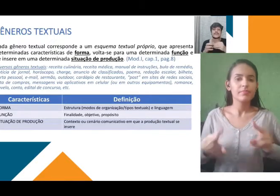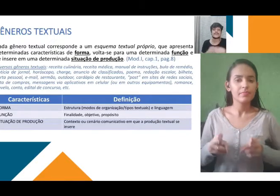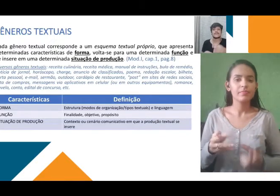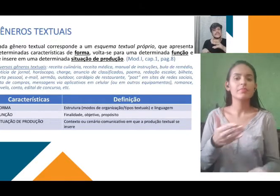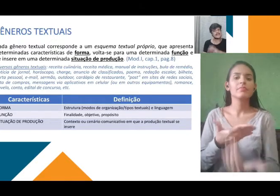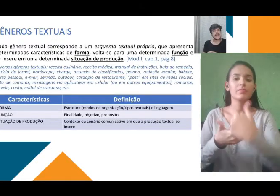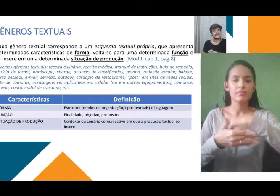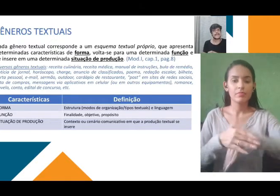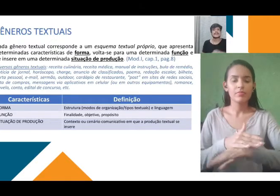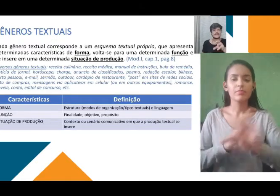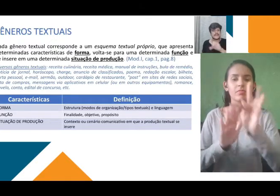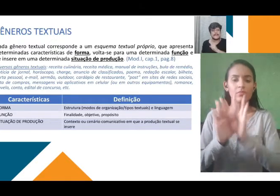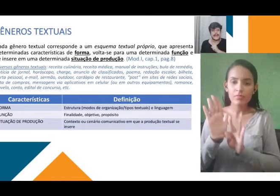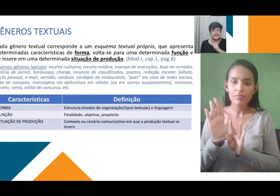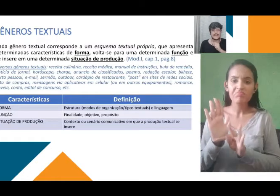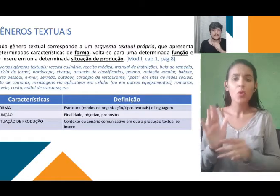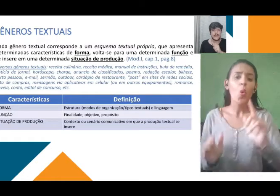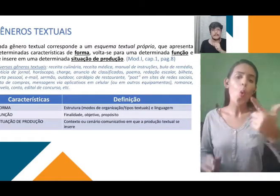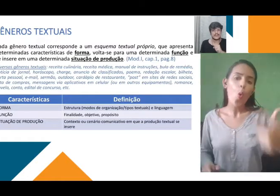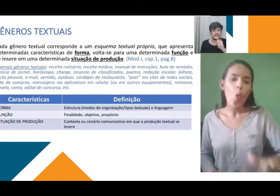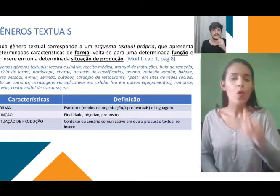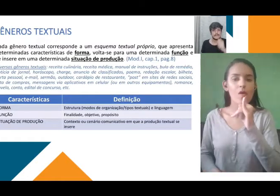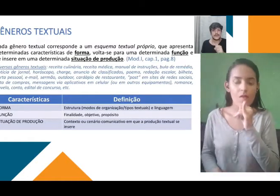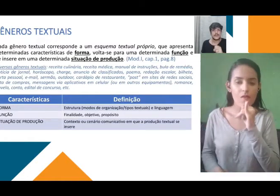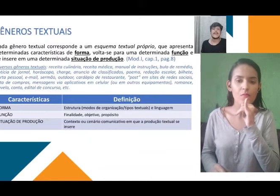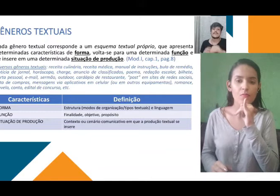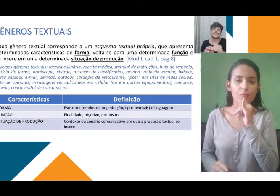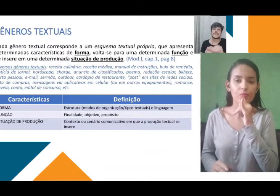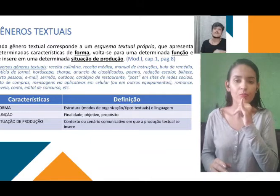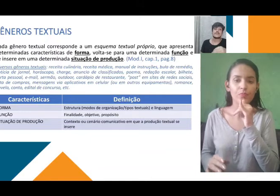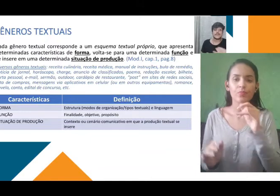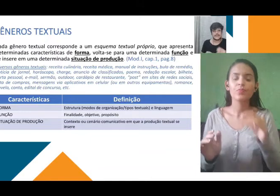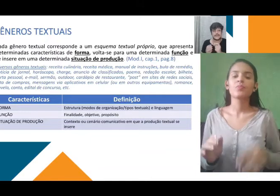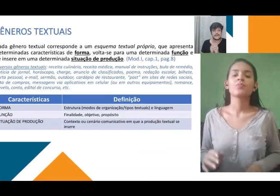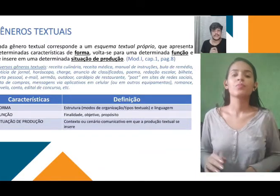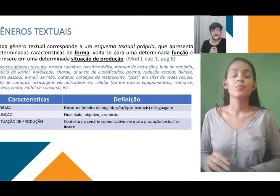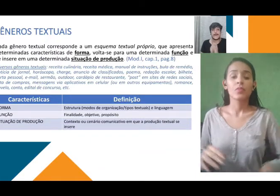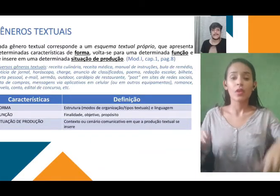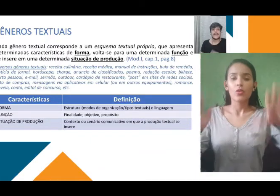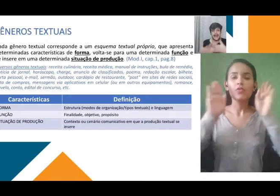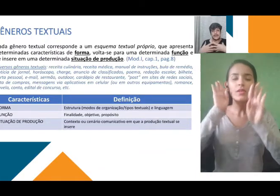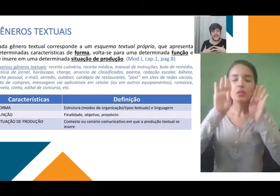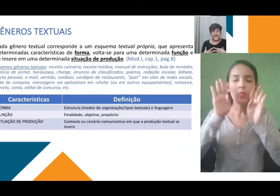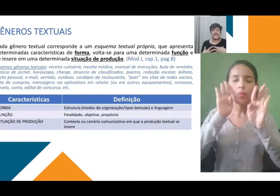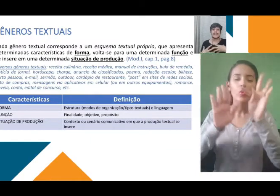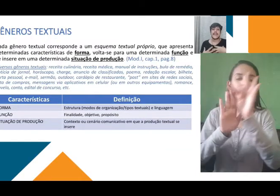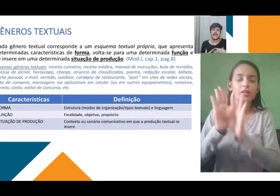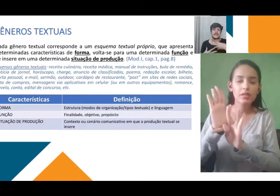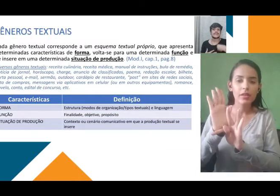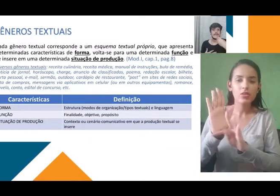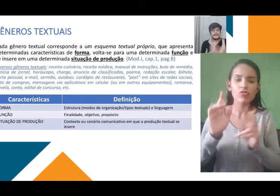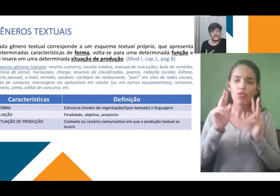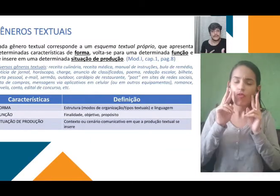produção textual se insere. Então, se você pega, por exemplo, lá um post de Facebook, você tem como situação de produção, né, alguém que